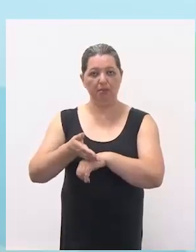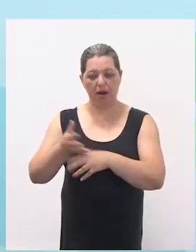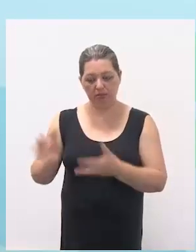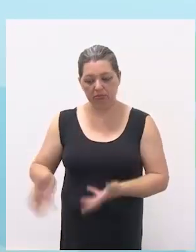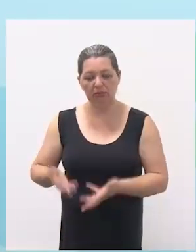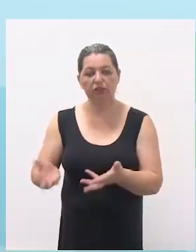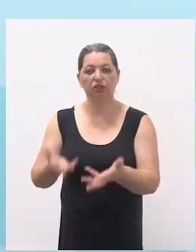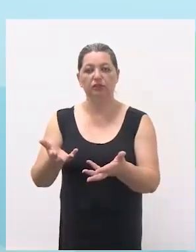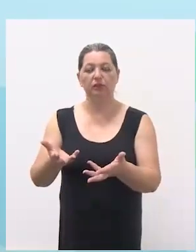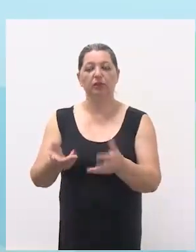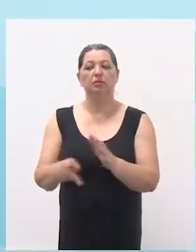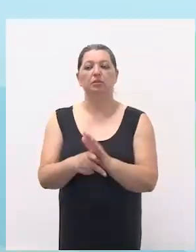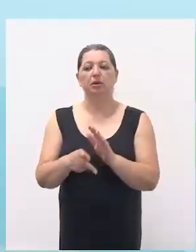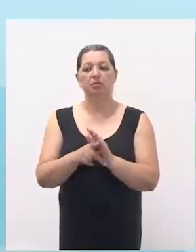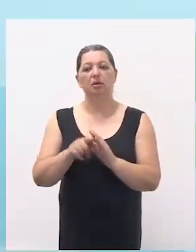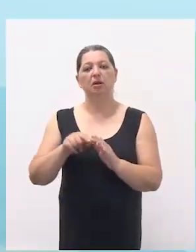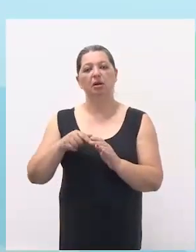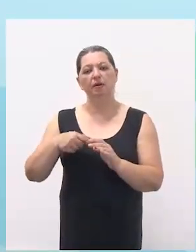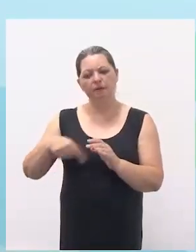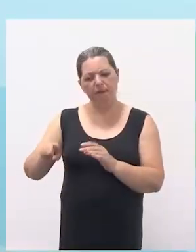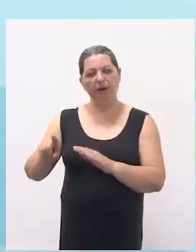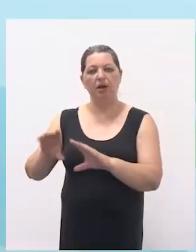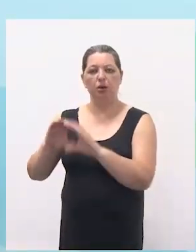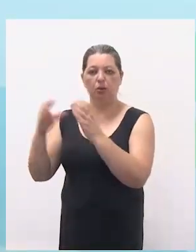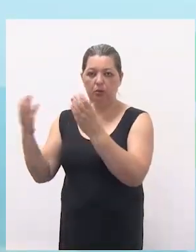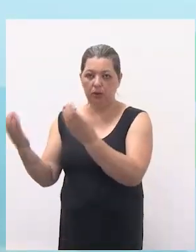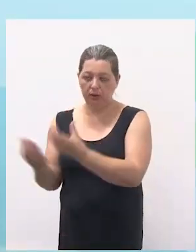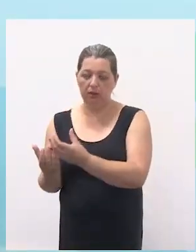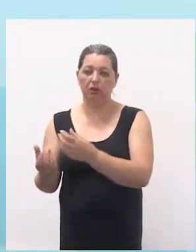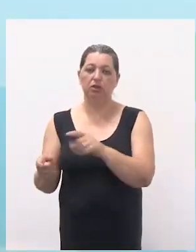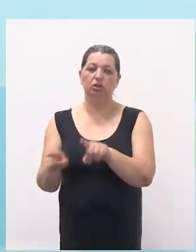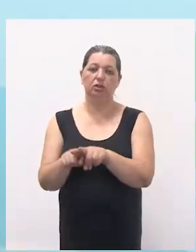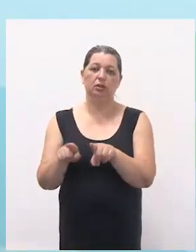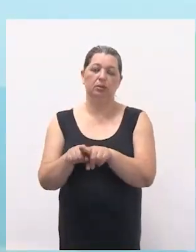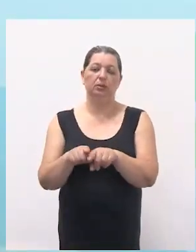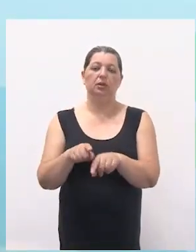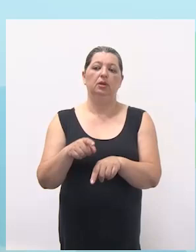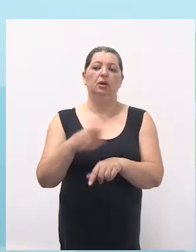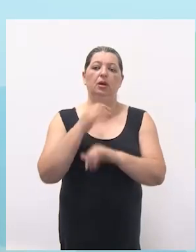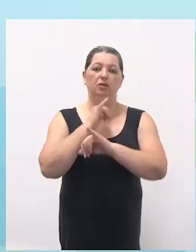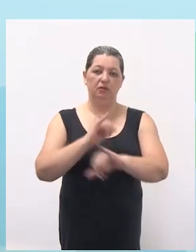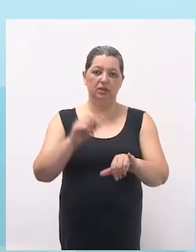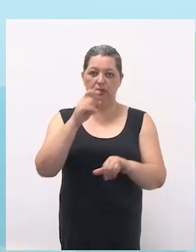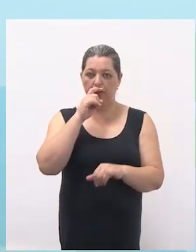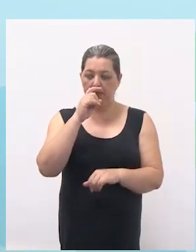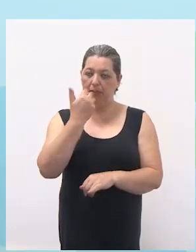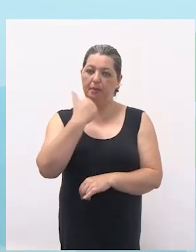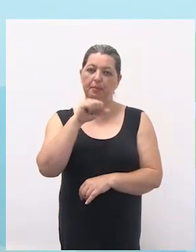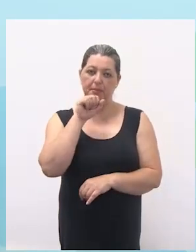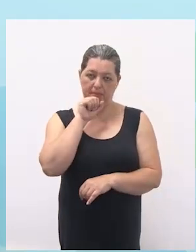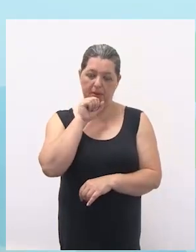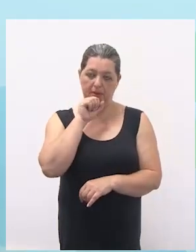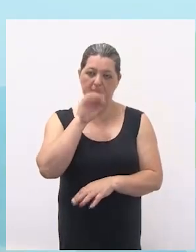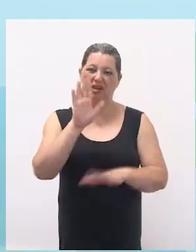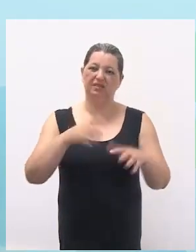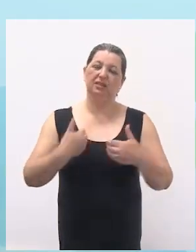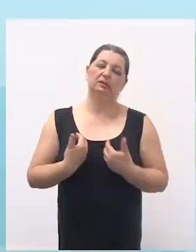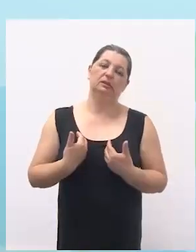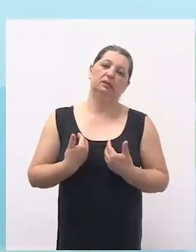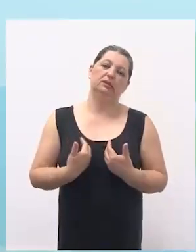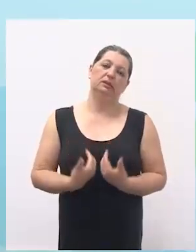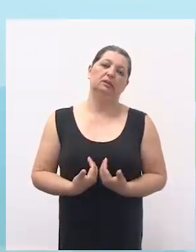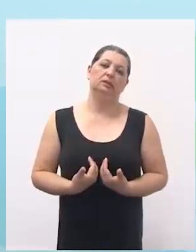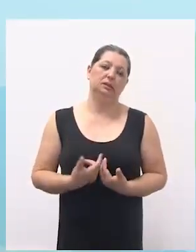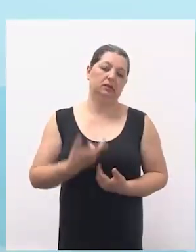gente vai na comunidade, junto à comunidade, junto aos pais, e é isso mesmo, é um trabalho de formiguinha. Às vezes a gente cansa, fala assim, ai meu Deus,